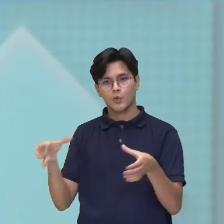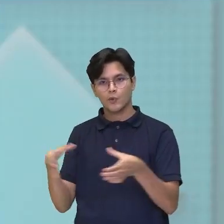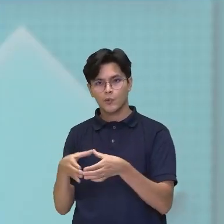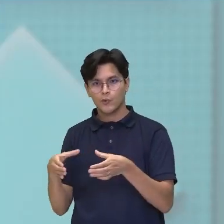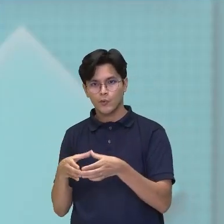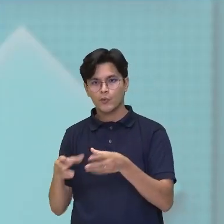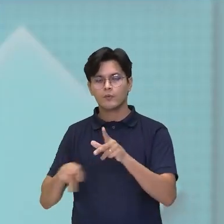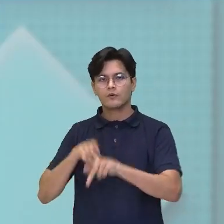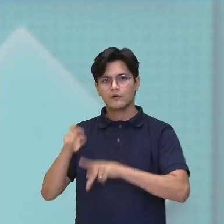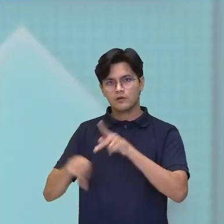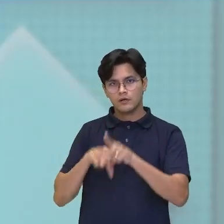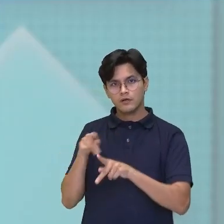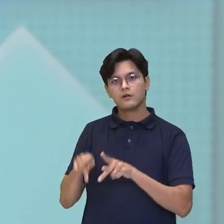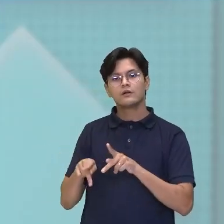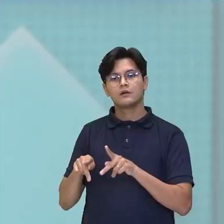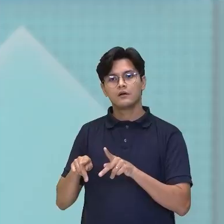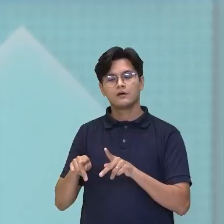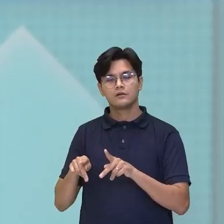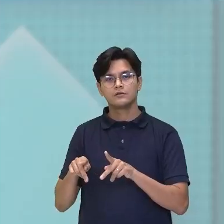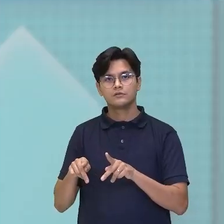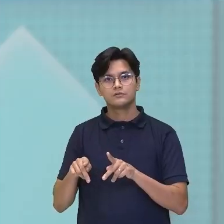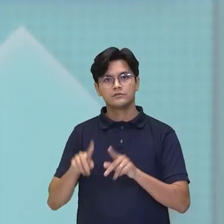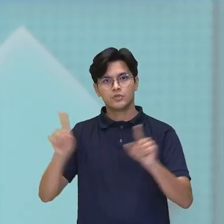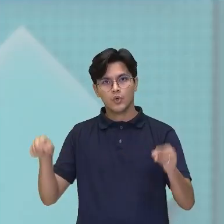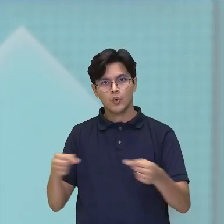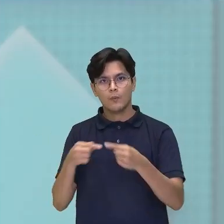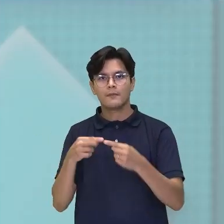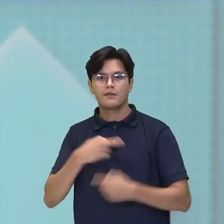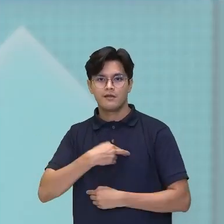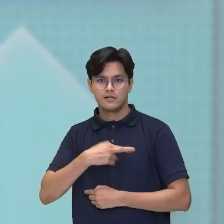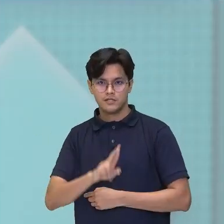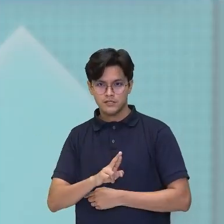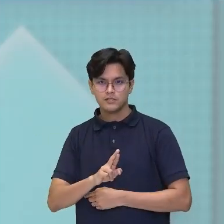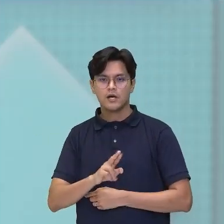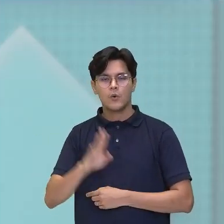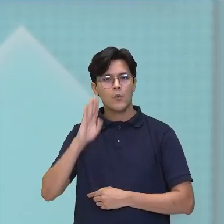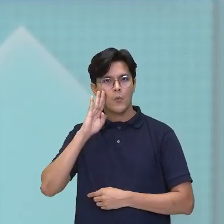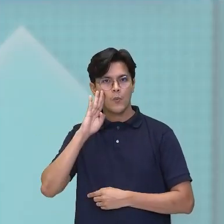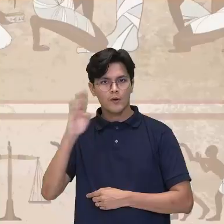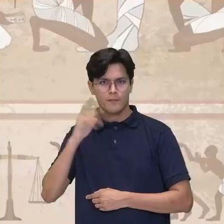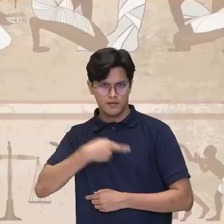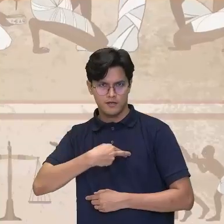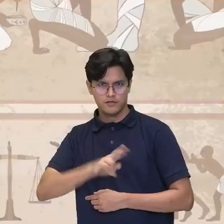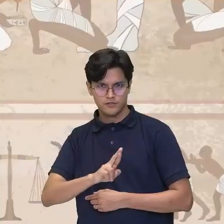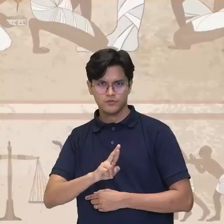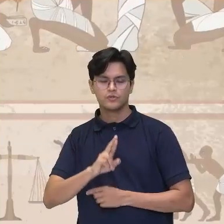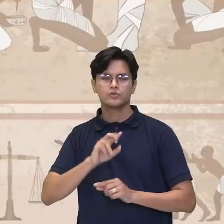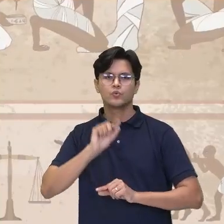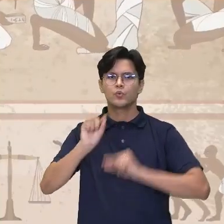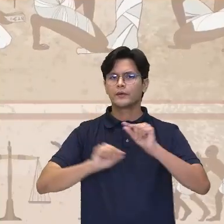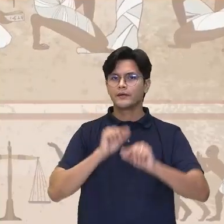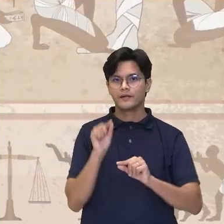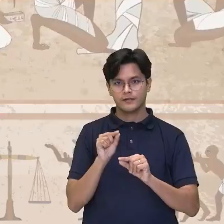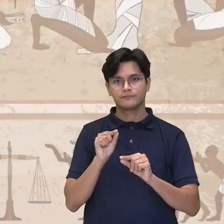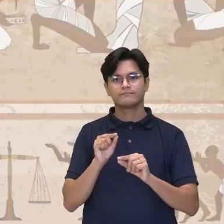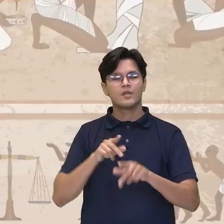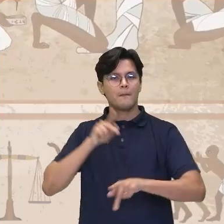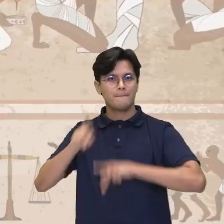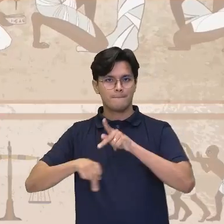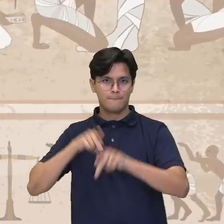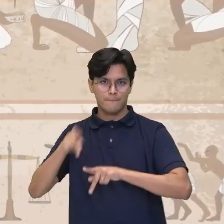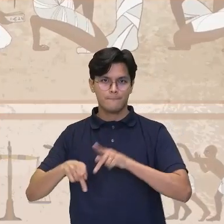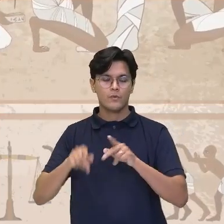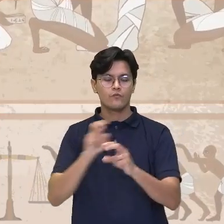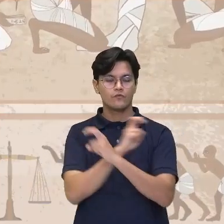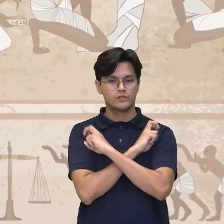lado religioso, que é o Egito. Tá? Então, vamos ver o que eu trouxe para vocês aqui sobre o Egito.